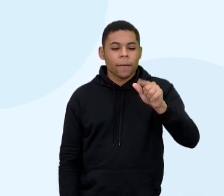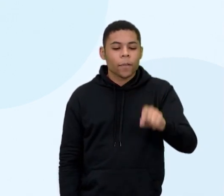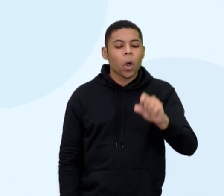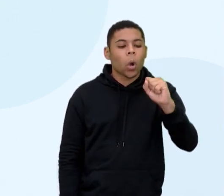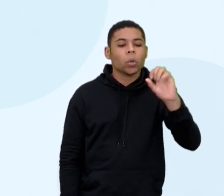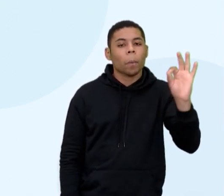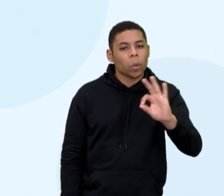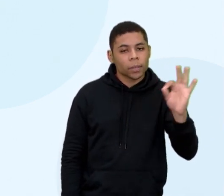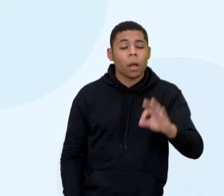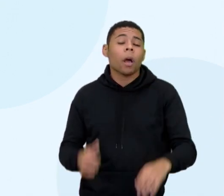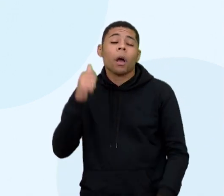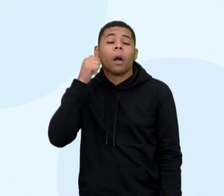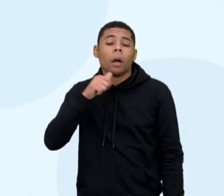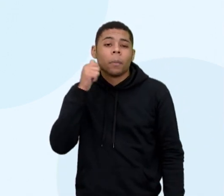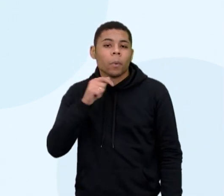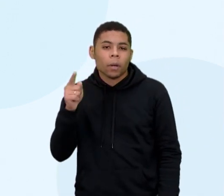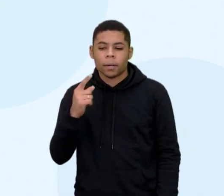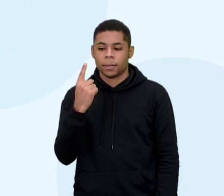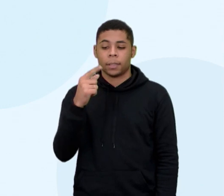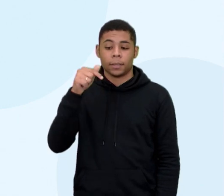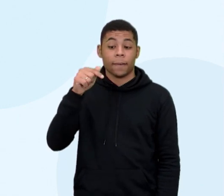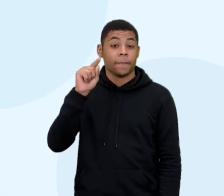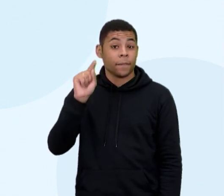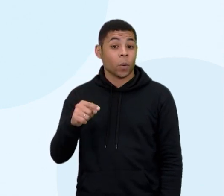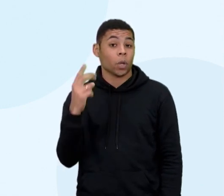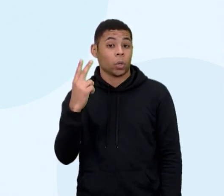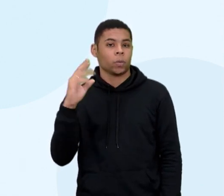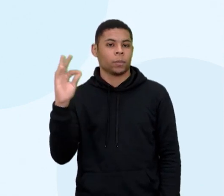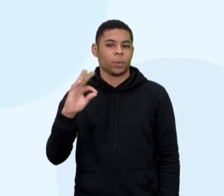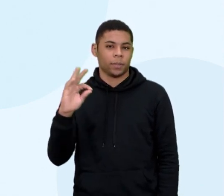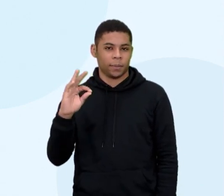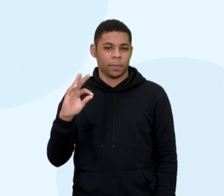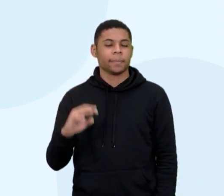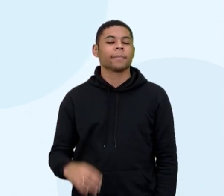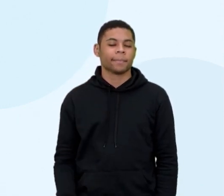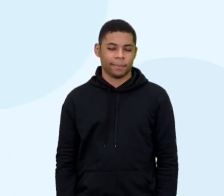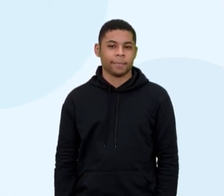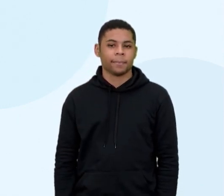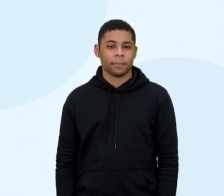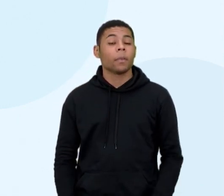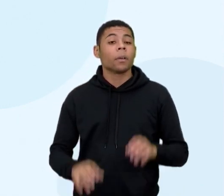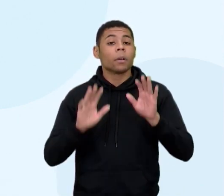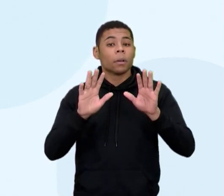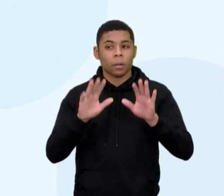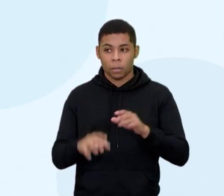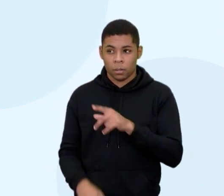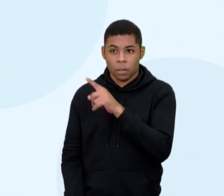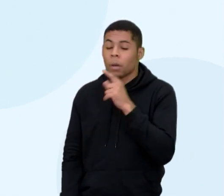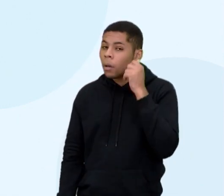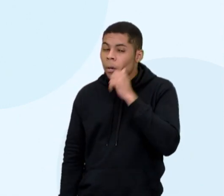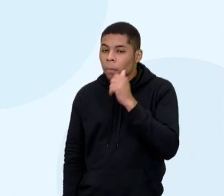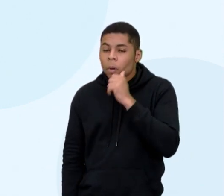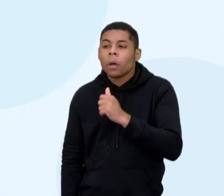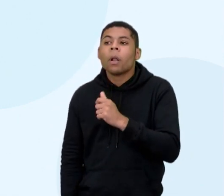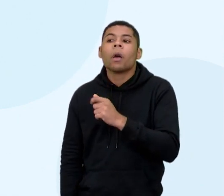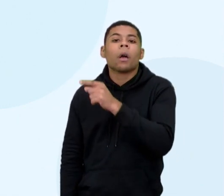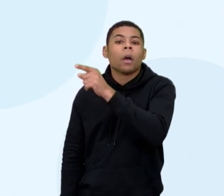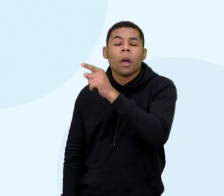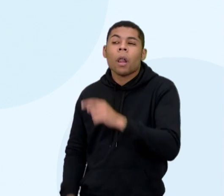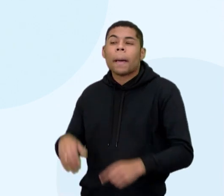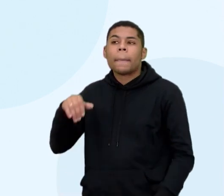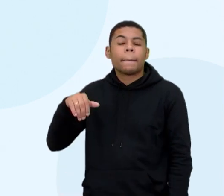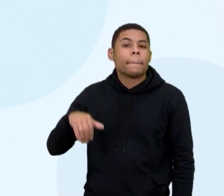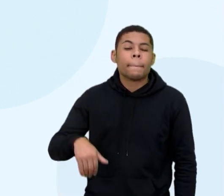17,8%, enquanto as mulheres 17,2%. Por outro lado, a proporção de mulheres era superior à dos homens